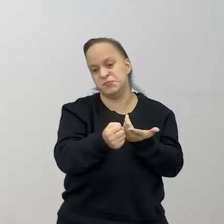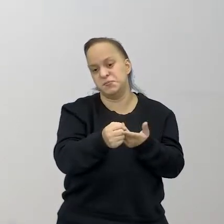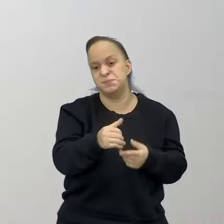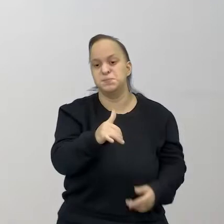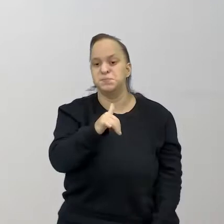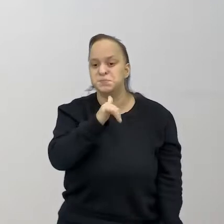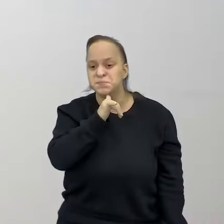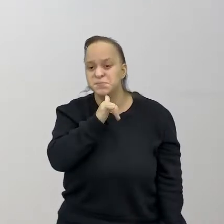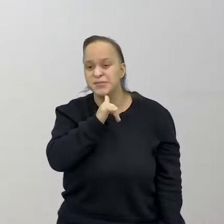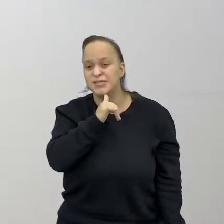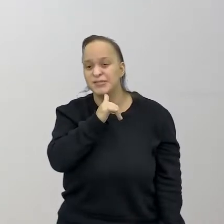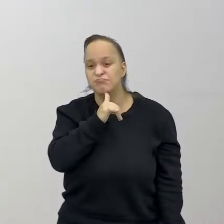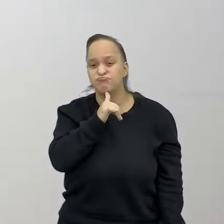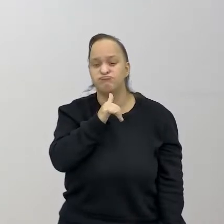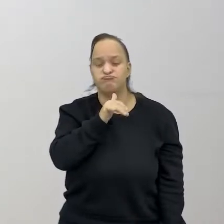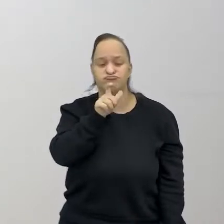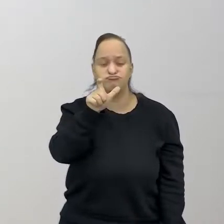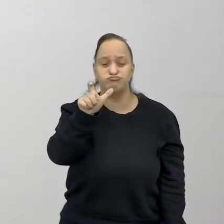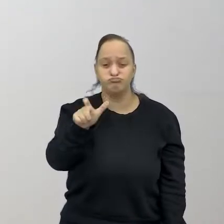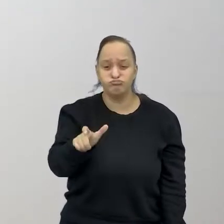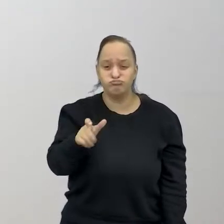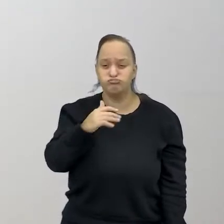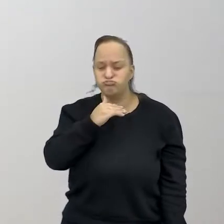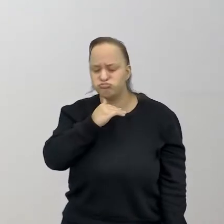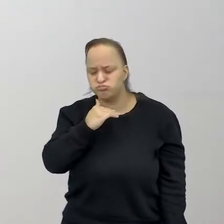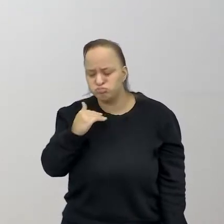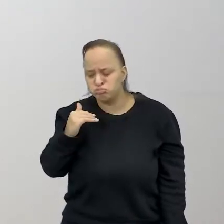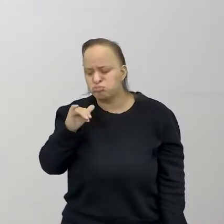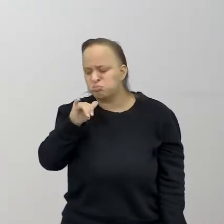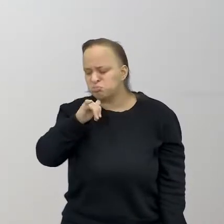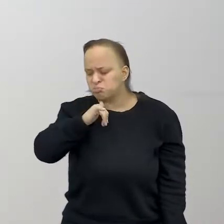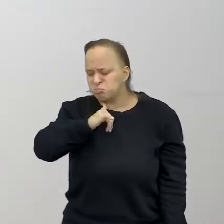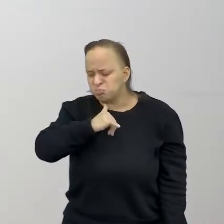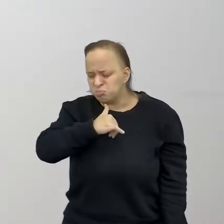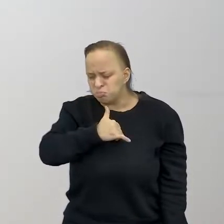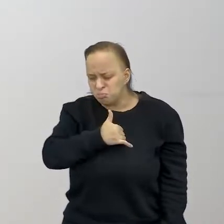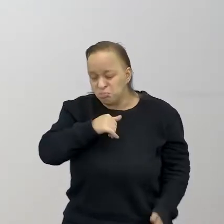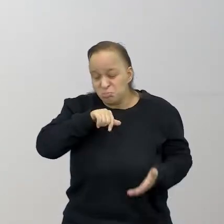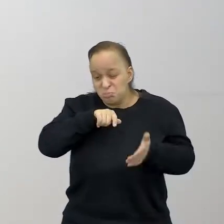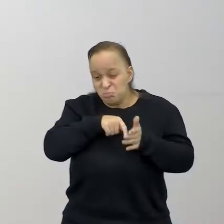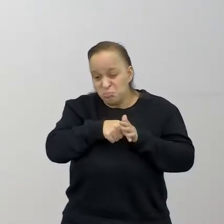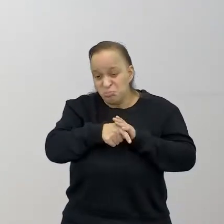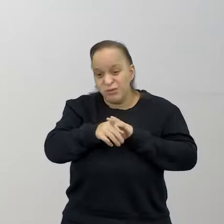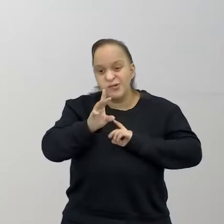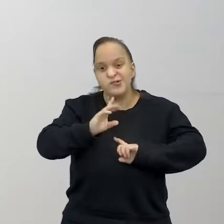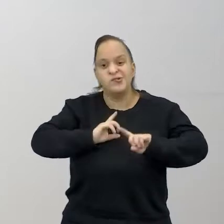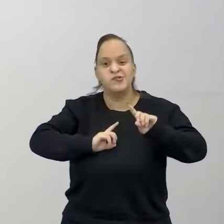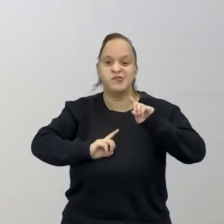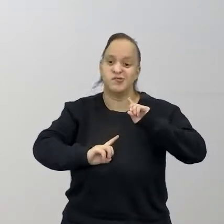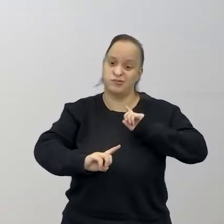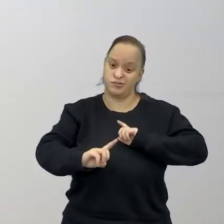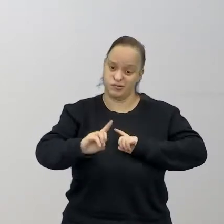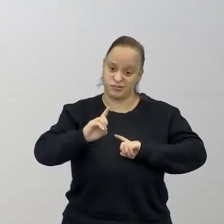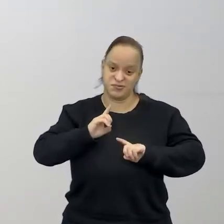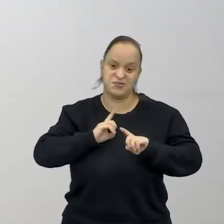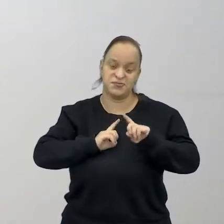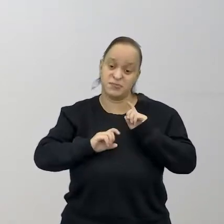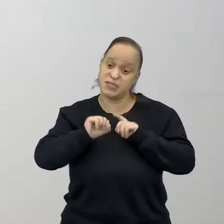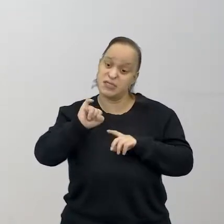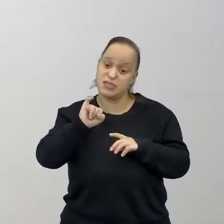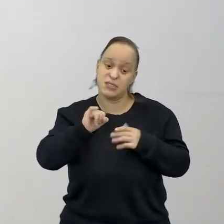situação de luto, às vezes uma situação de perda, né, que muitas vezes você tratando, cuidando, é um quadro super